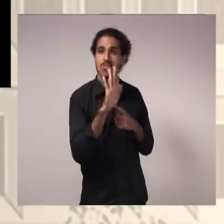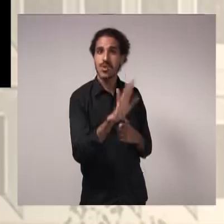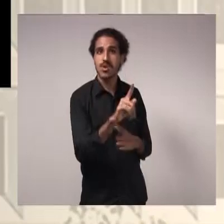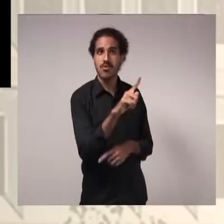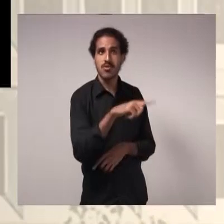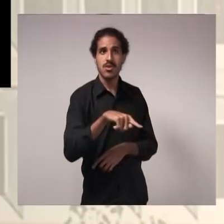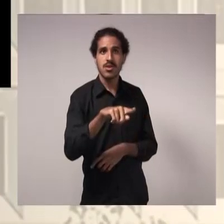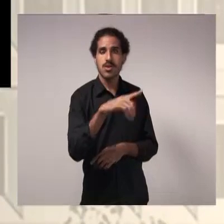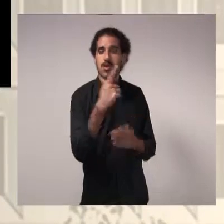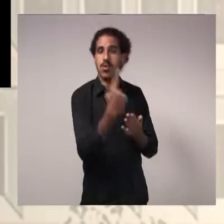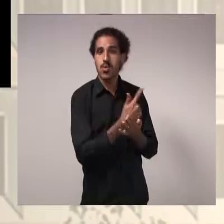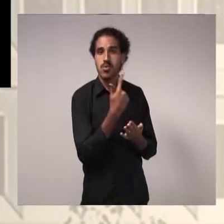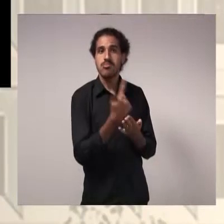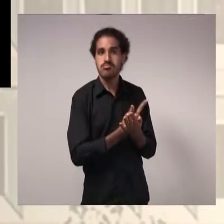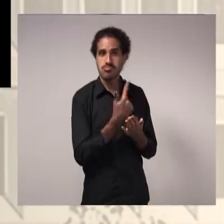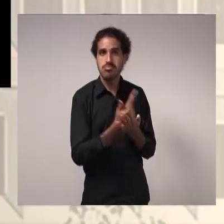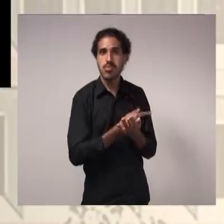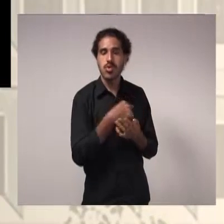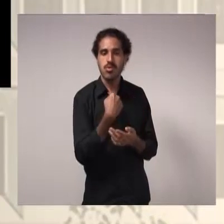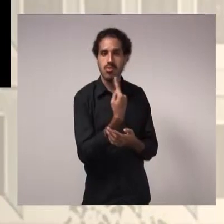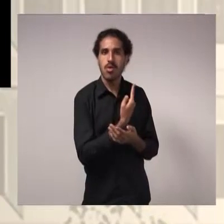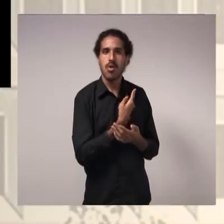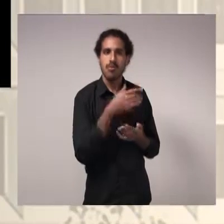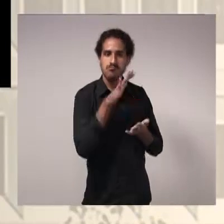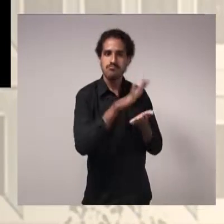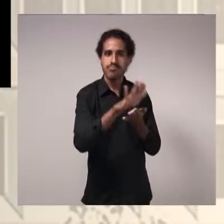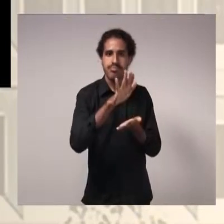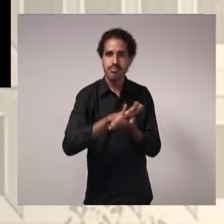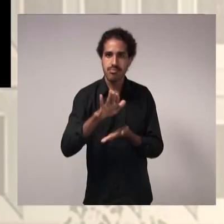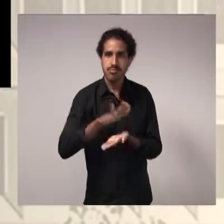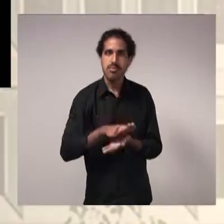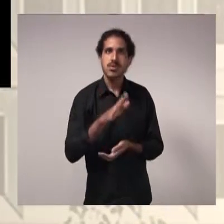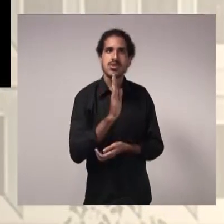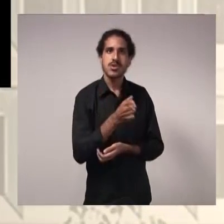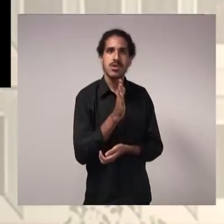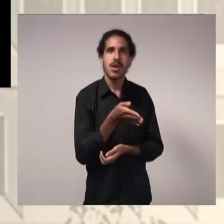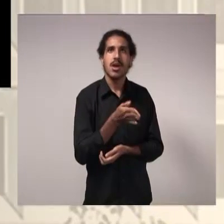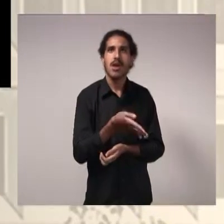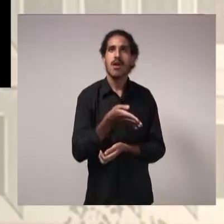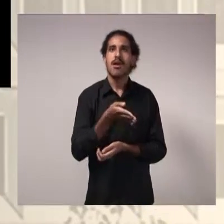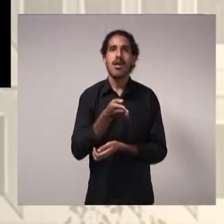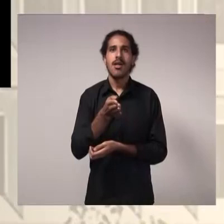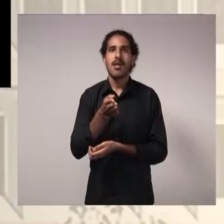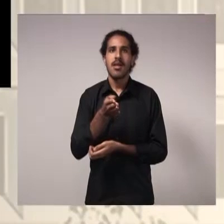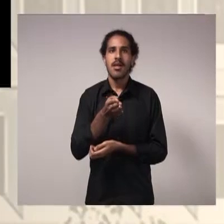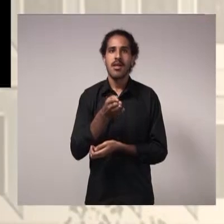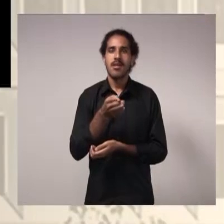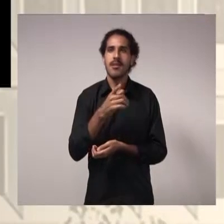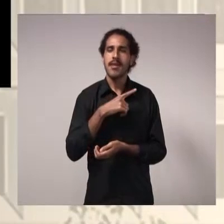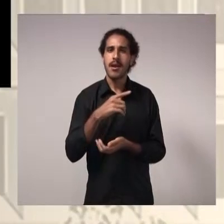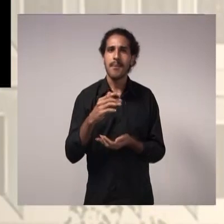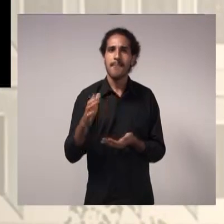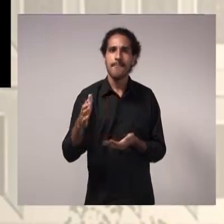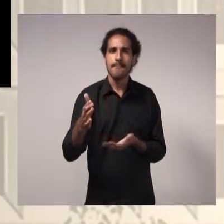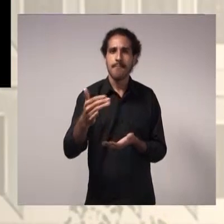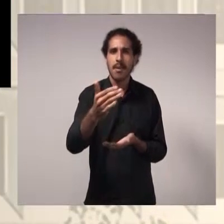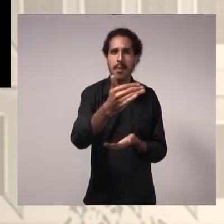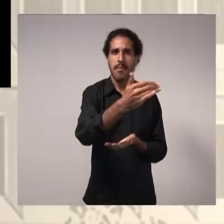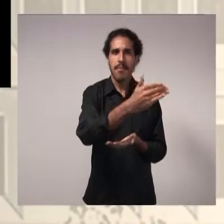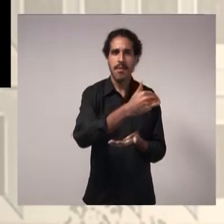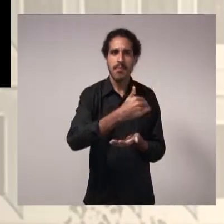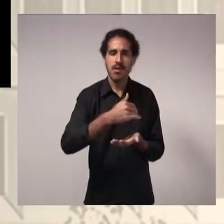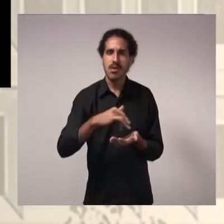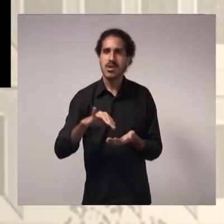o livro que nós estamos publicando, está no Prelo. Esse livro ele está reunindo mais ou